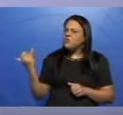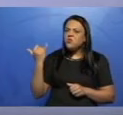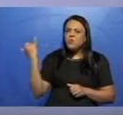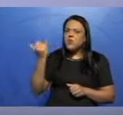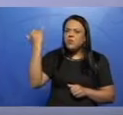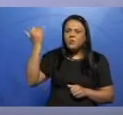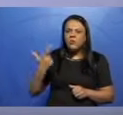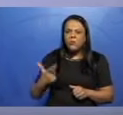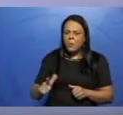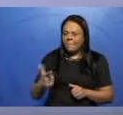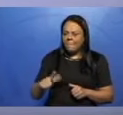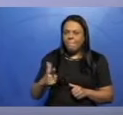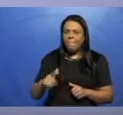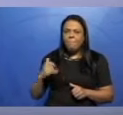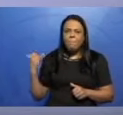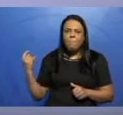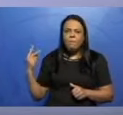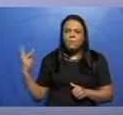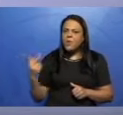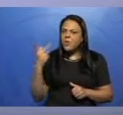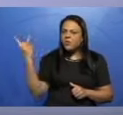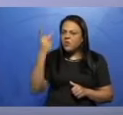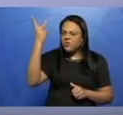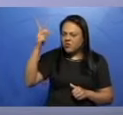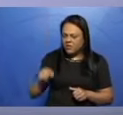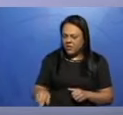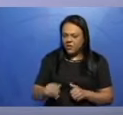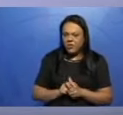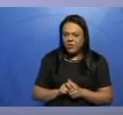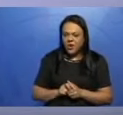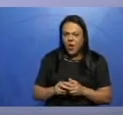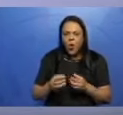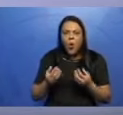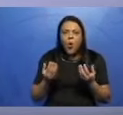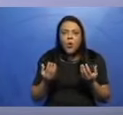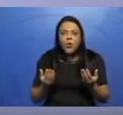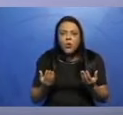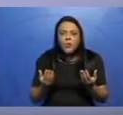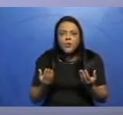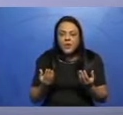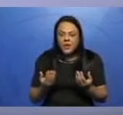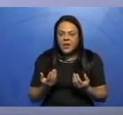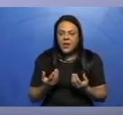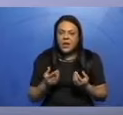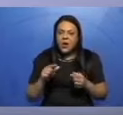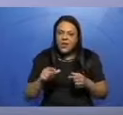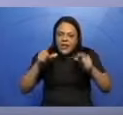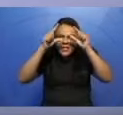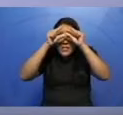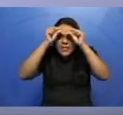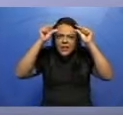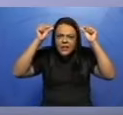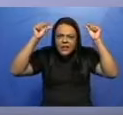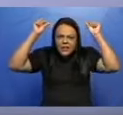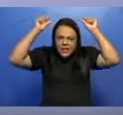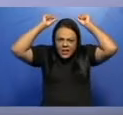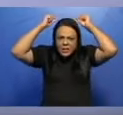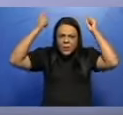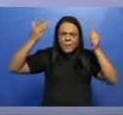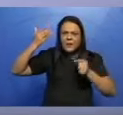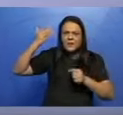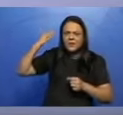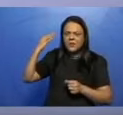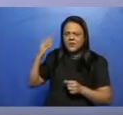como era visto uma criança naquela época. Nós estamos falando Grécia Antiga, né? Olha lá,